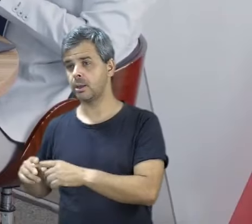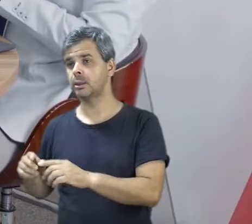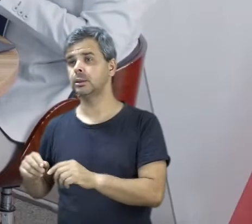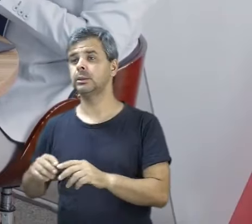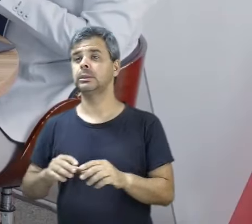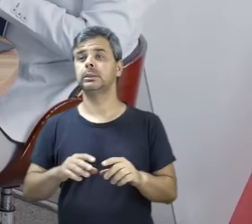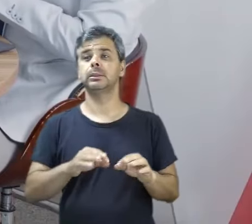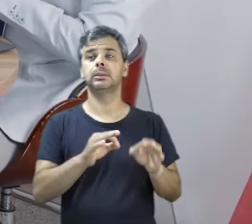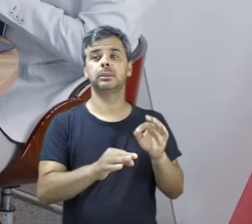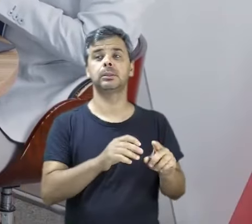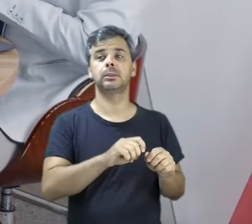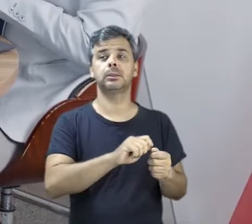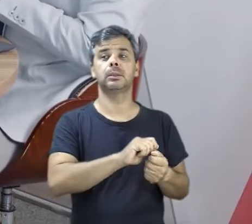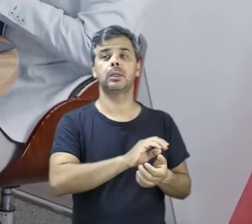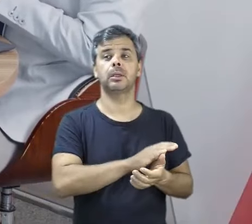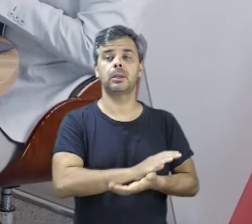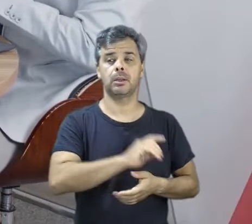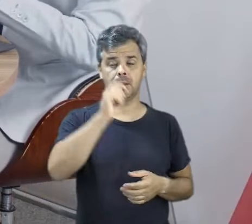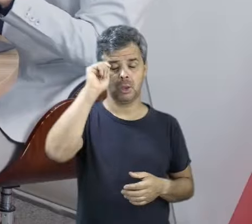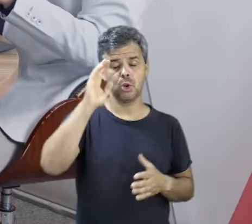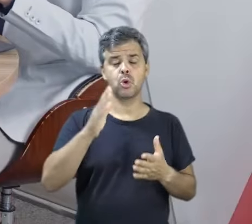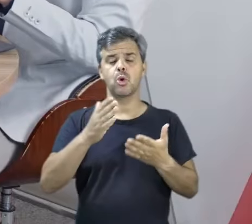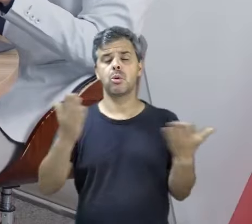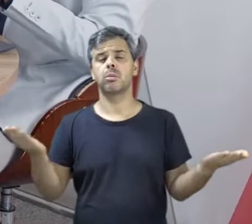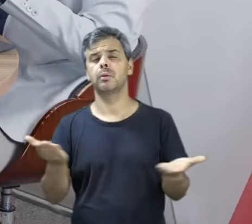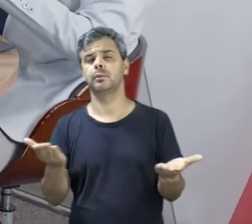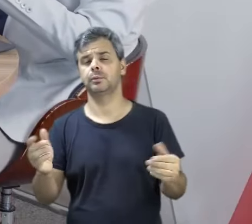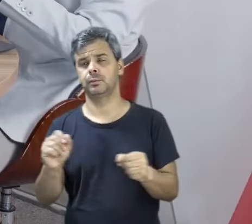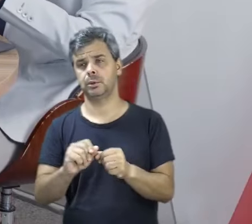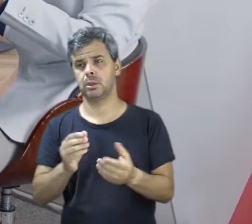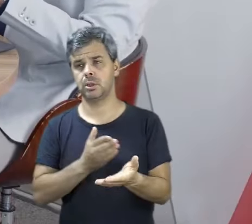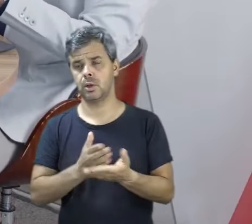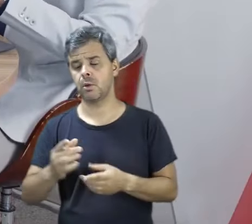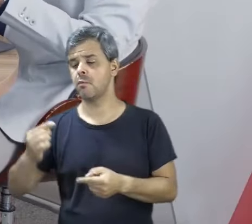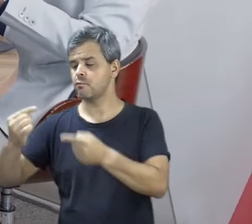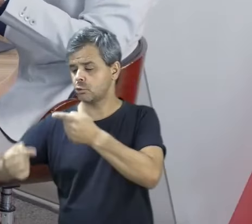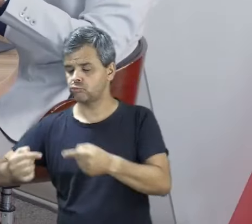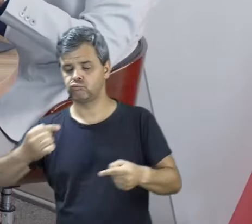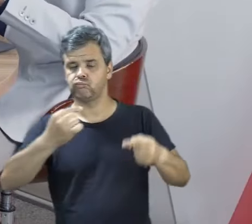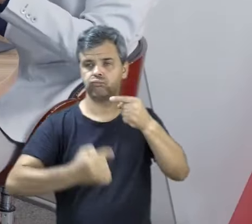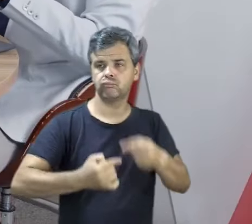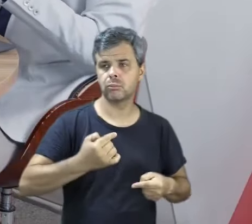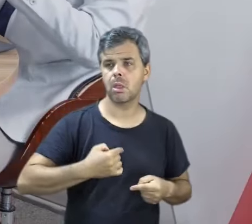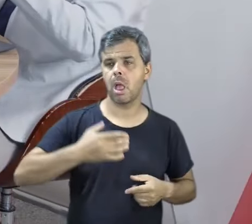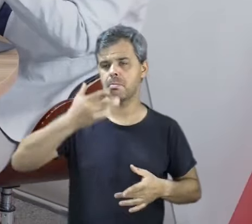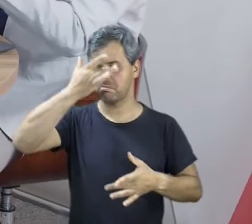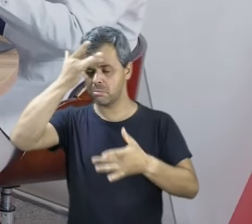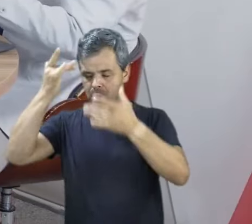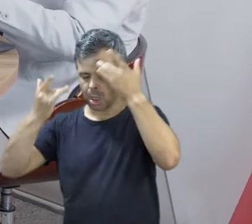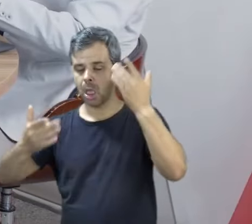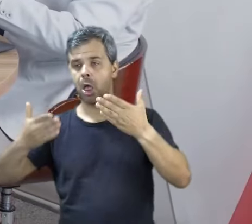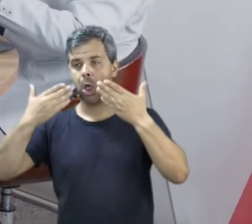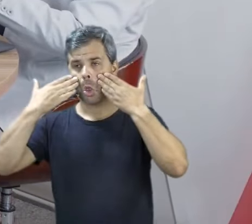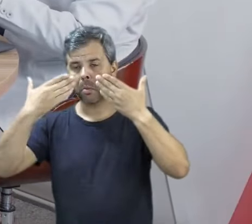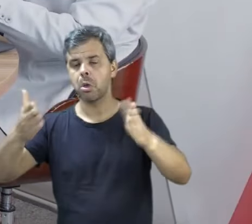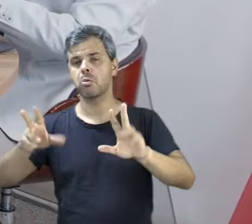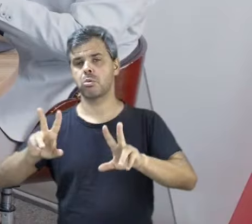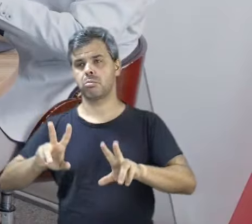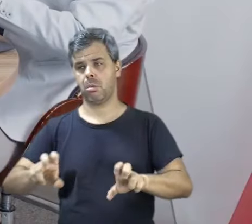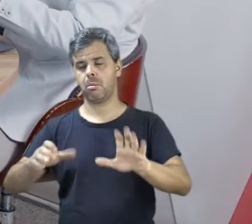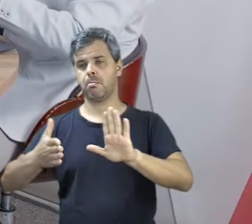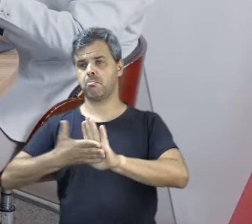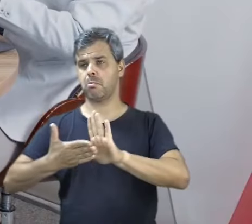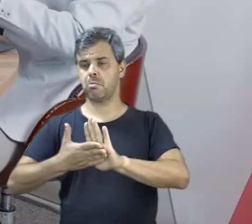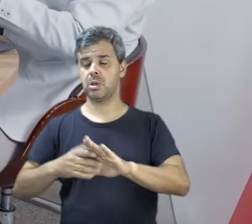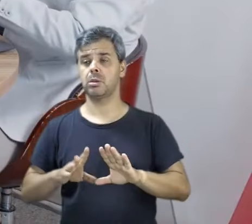racial. Agora, o que fazer a partir de agora, Janaína? Foi feita a discussão, né? As pessoas discutiram, apresentaram as pautas e tudo